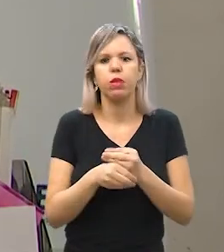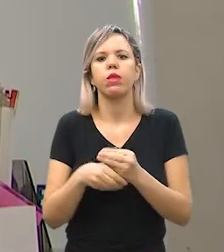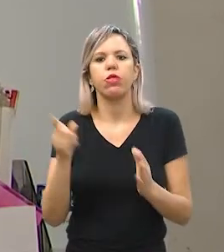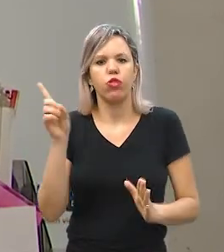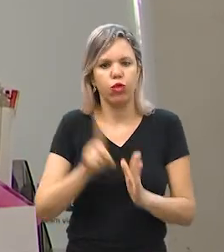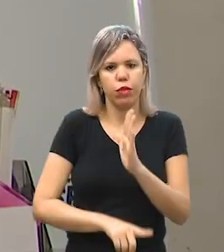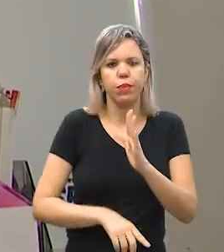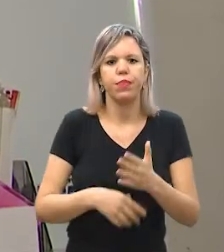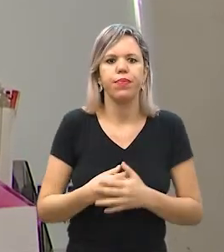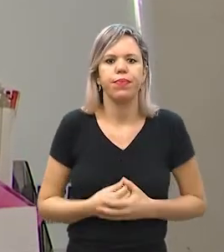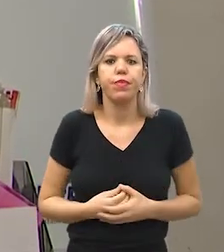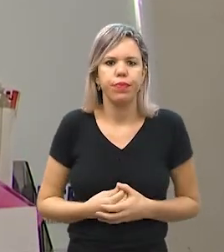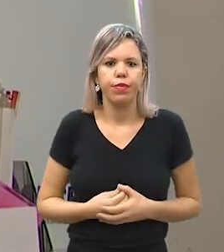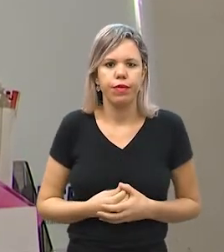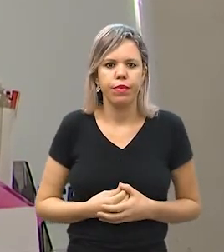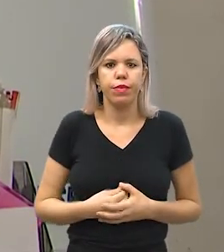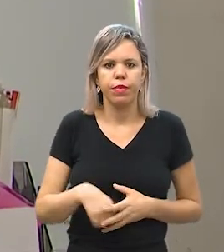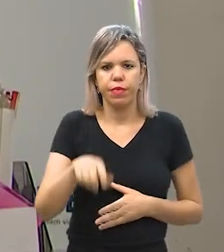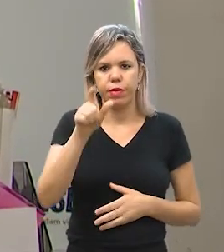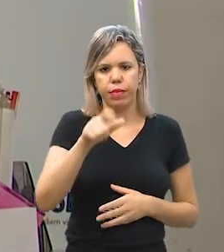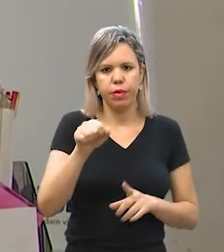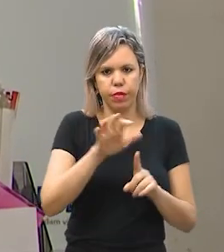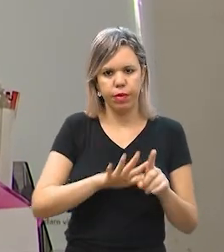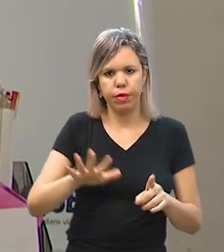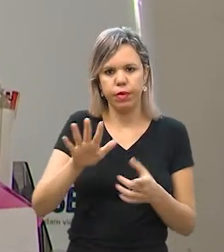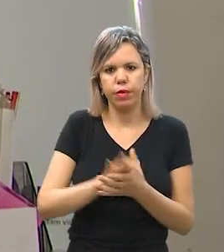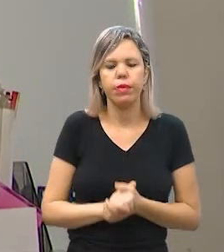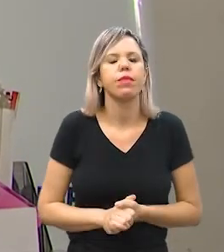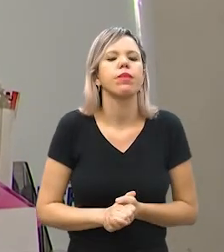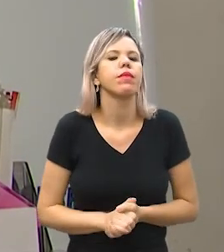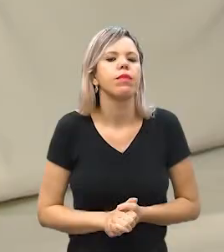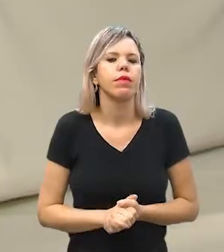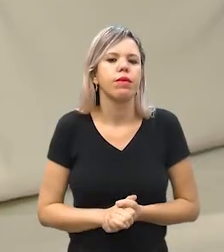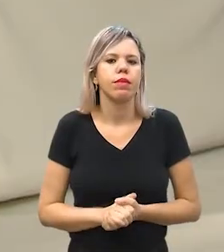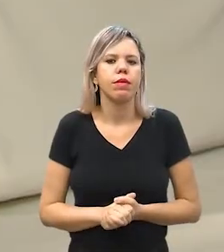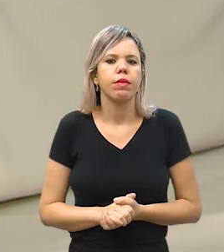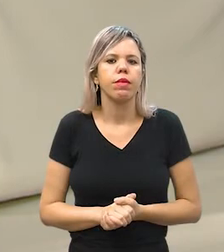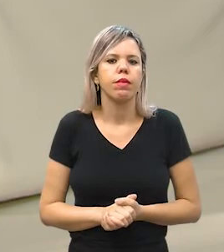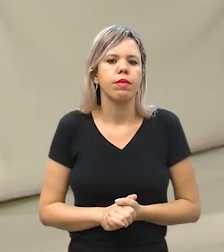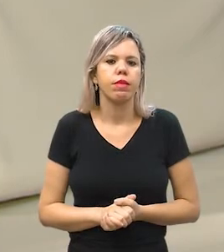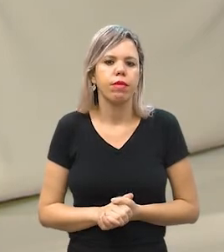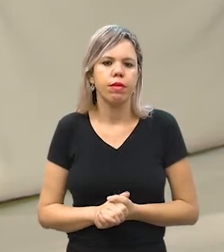né, essa pessoa na sociedade, para não ficar